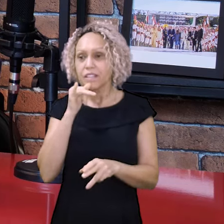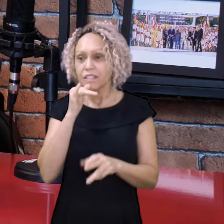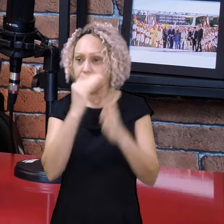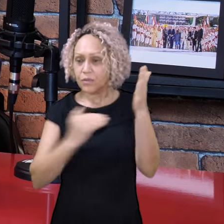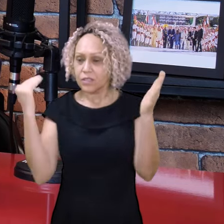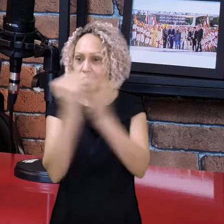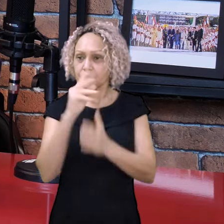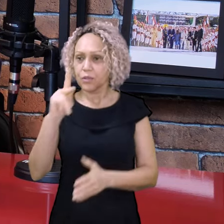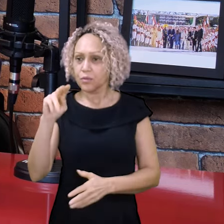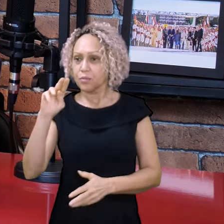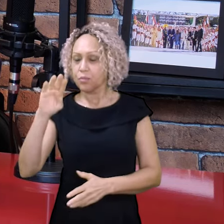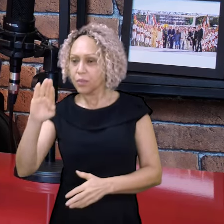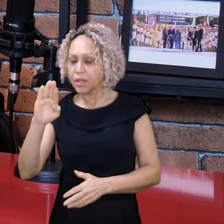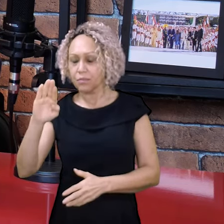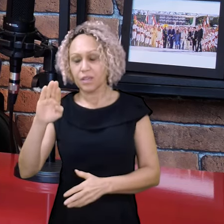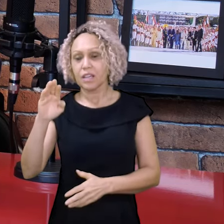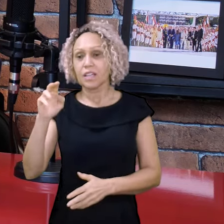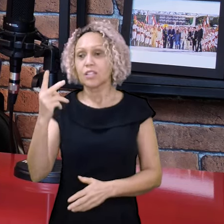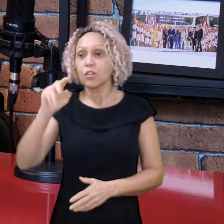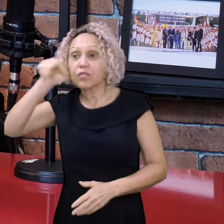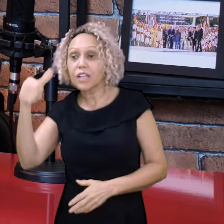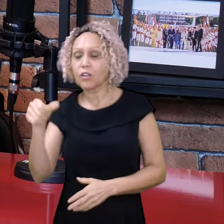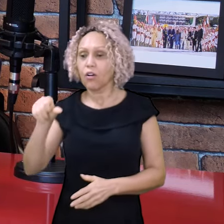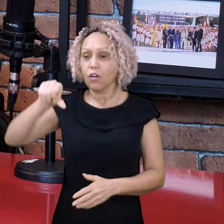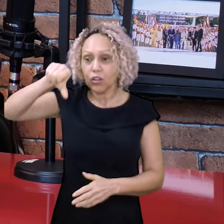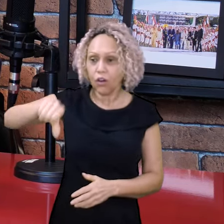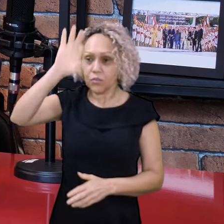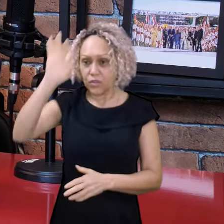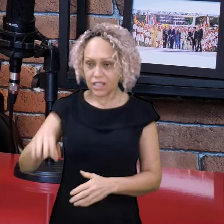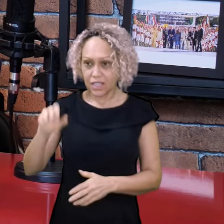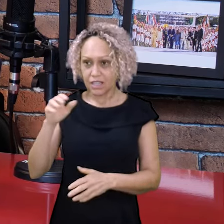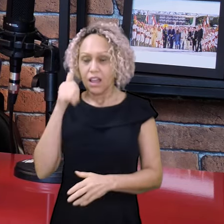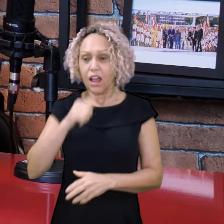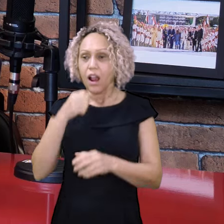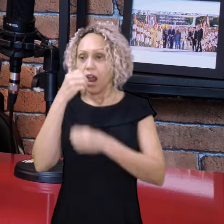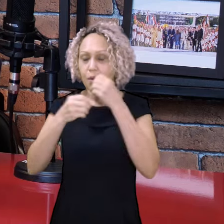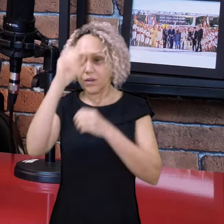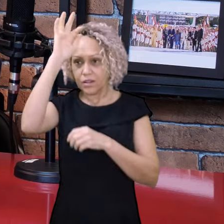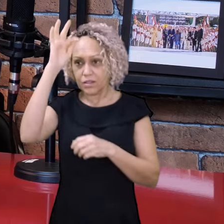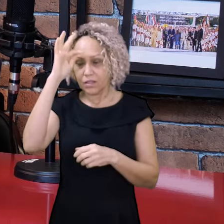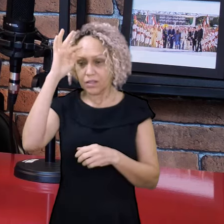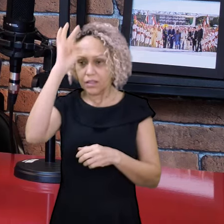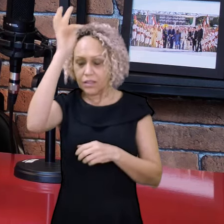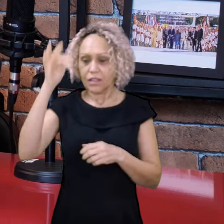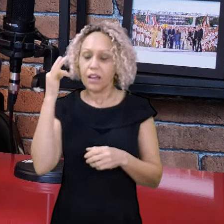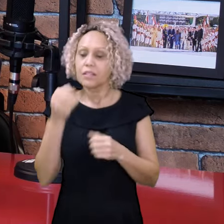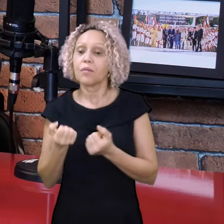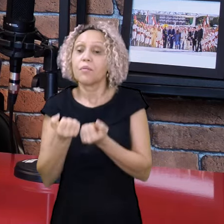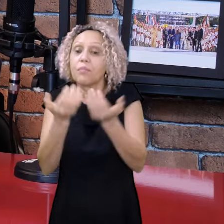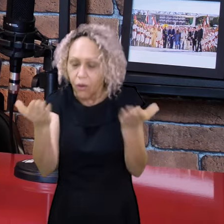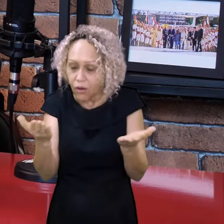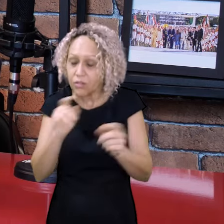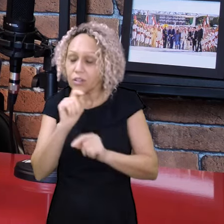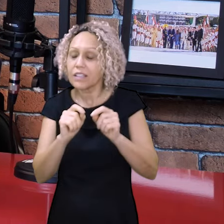como o crescimento de 2,9% do PIB. A repórter da Rádio PT, Thaisa Vitória, traz mais detalhes sobre os avanços históricos que estão